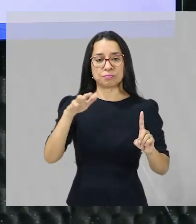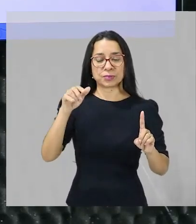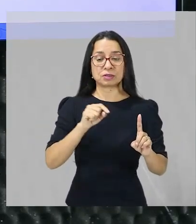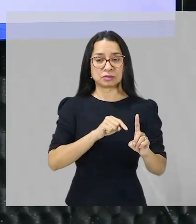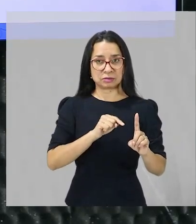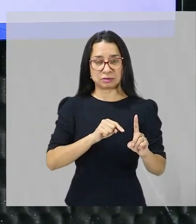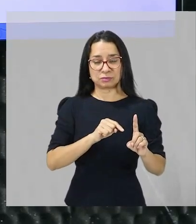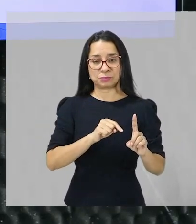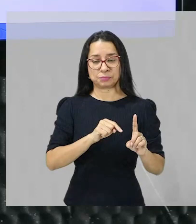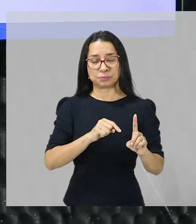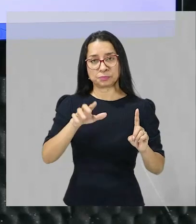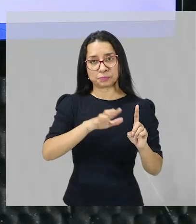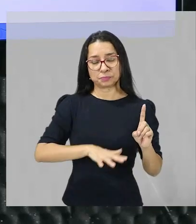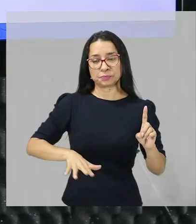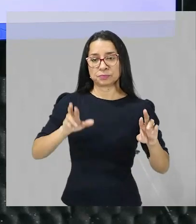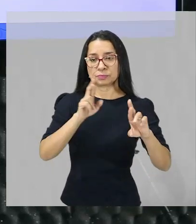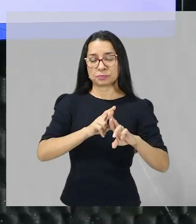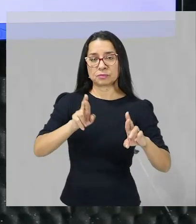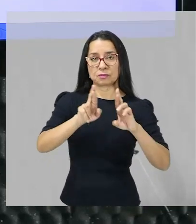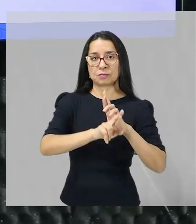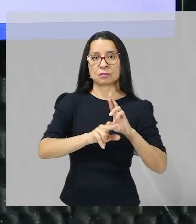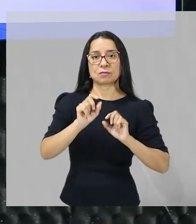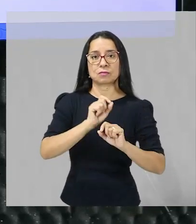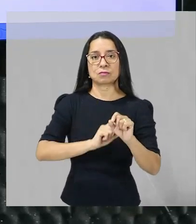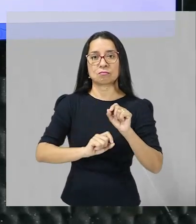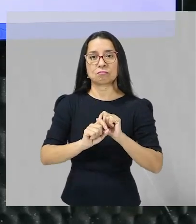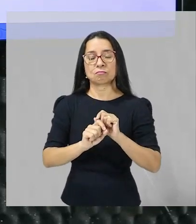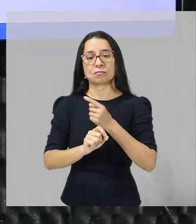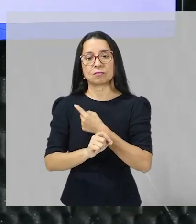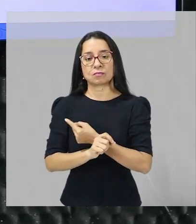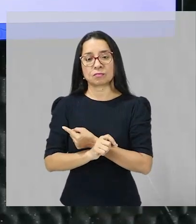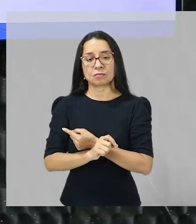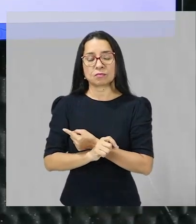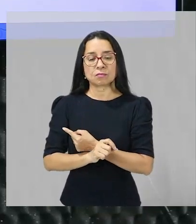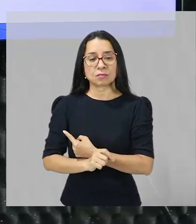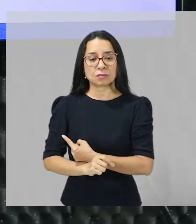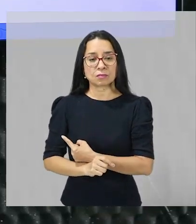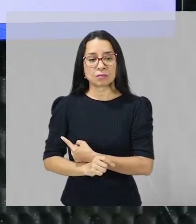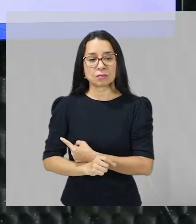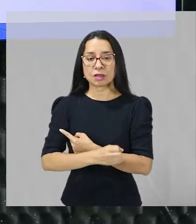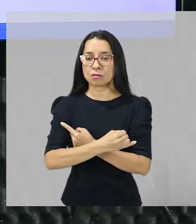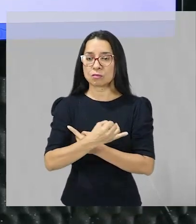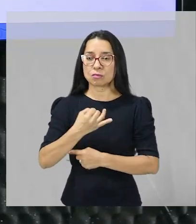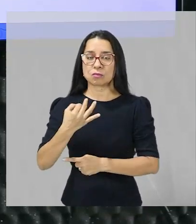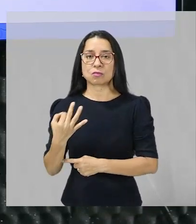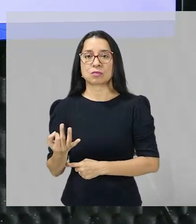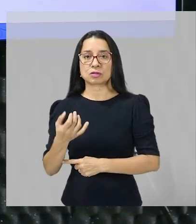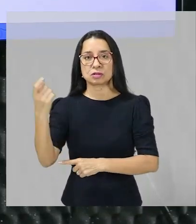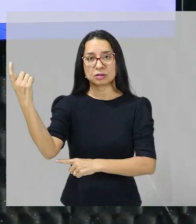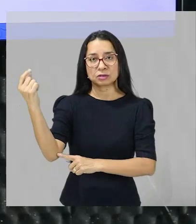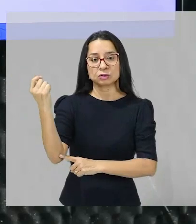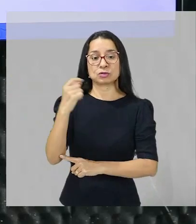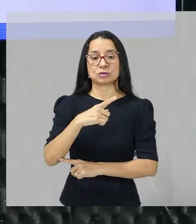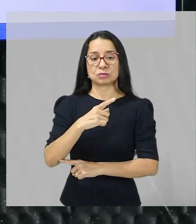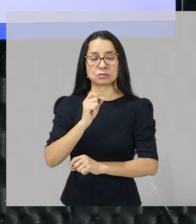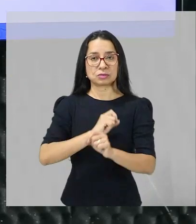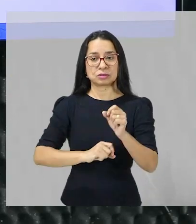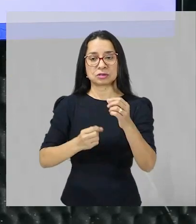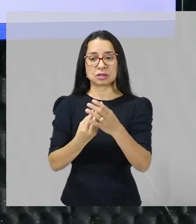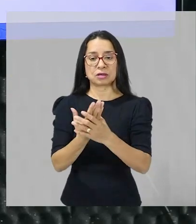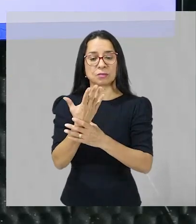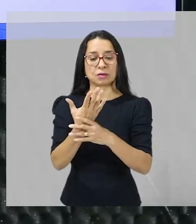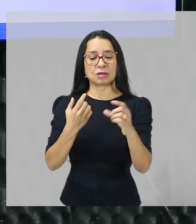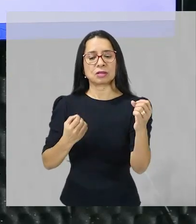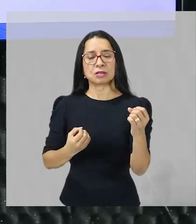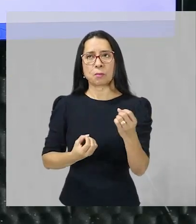que está sendo relacionado aí é essa quantidade de iluminação que a planta está